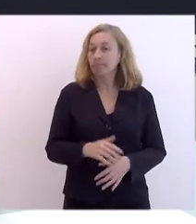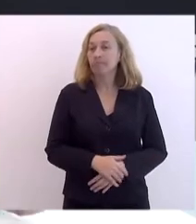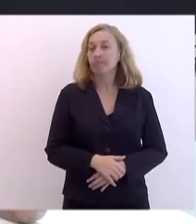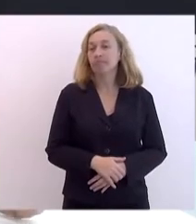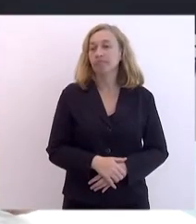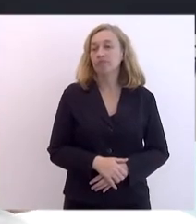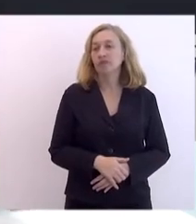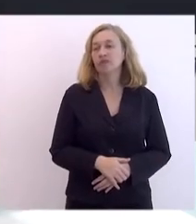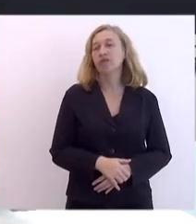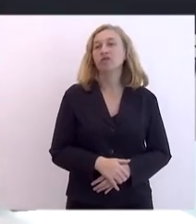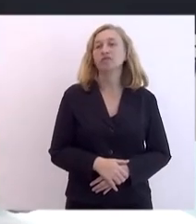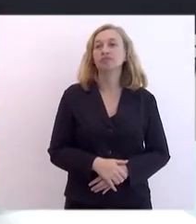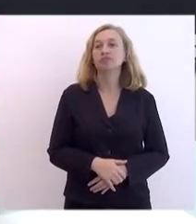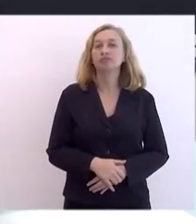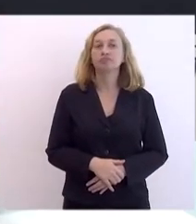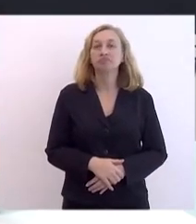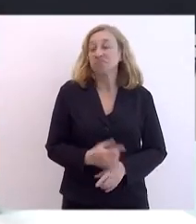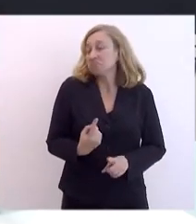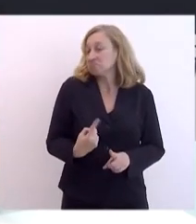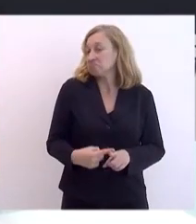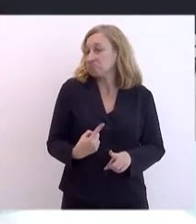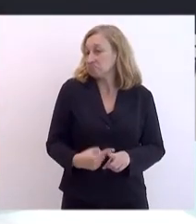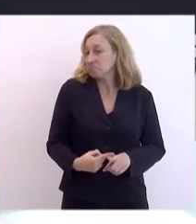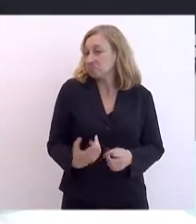relator. Não há porquê